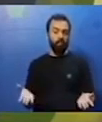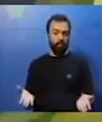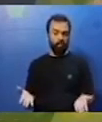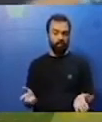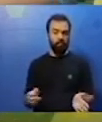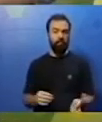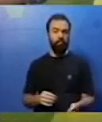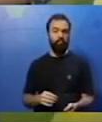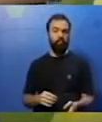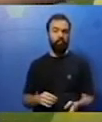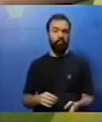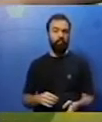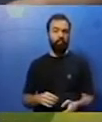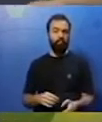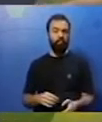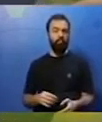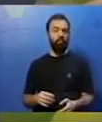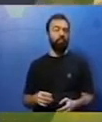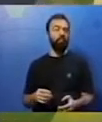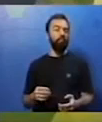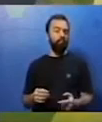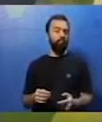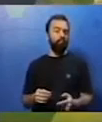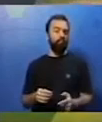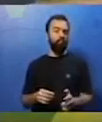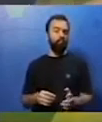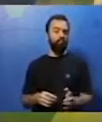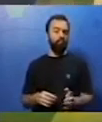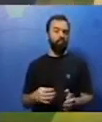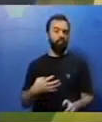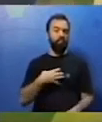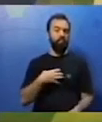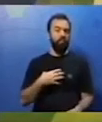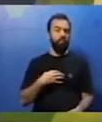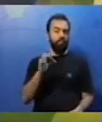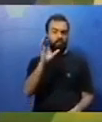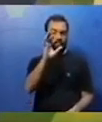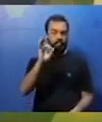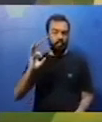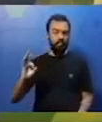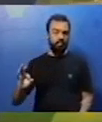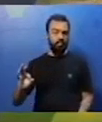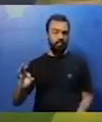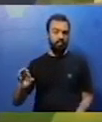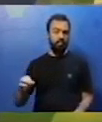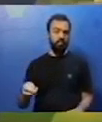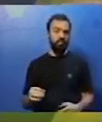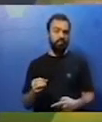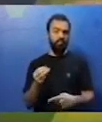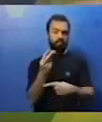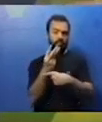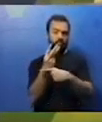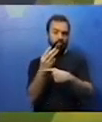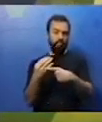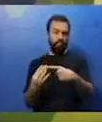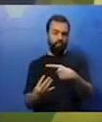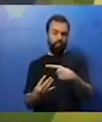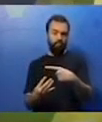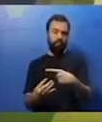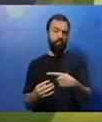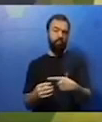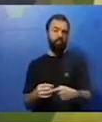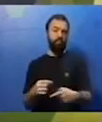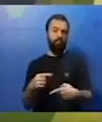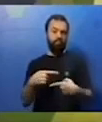Portanto, a forma percentual de 3/4 é 75 sobre